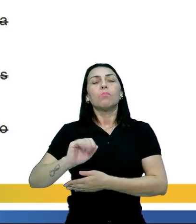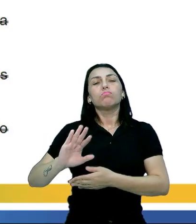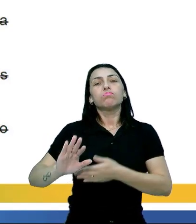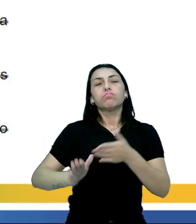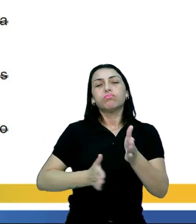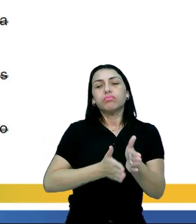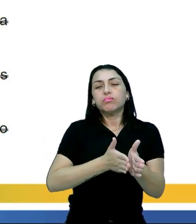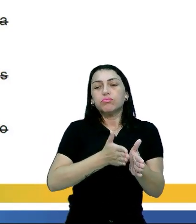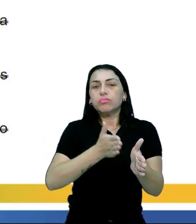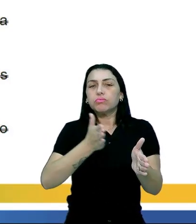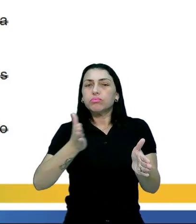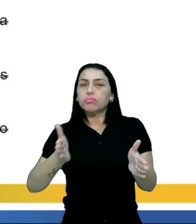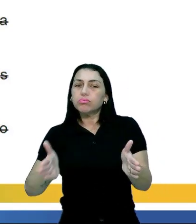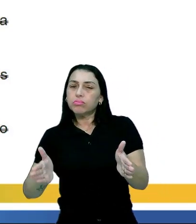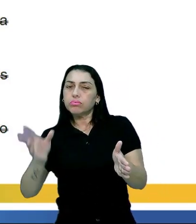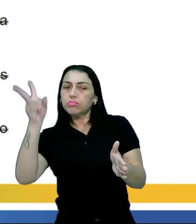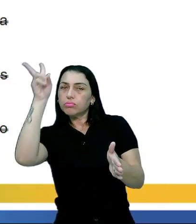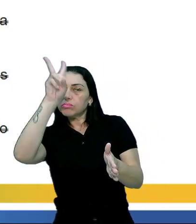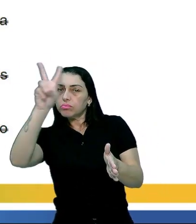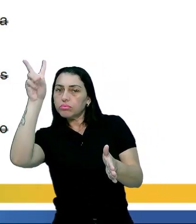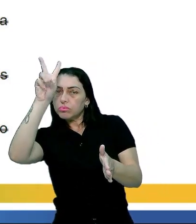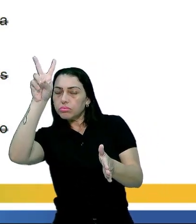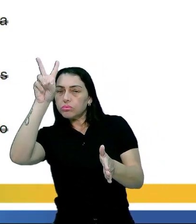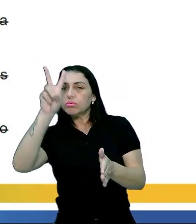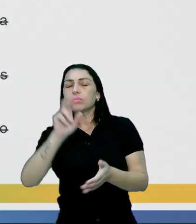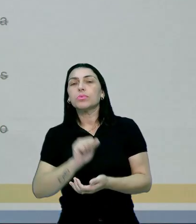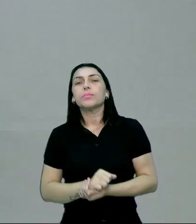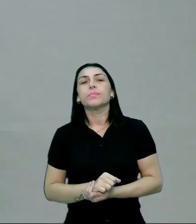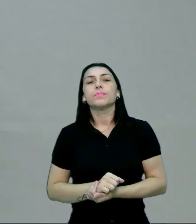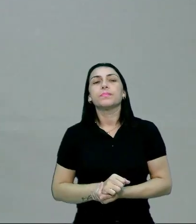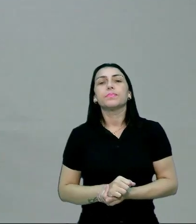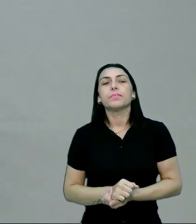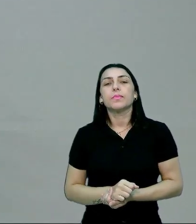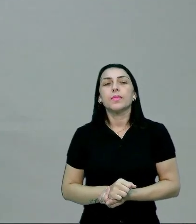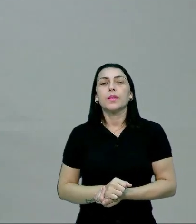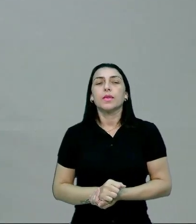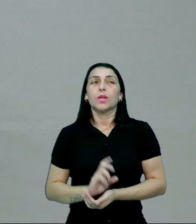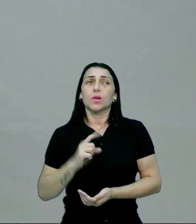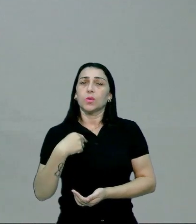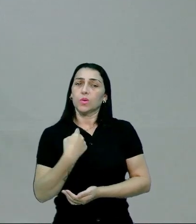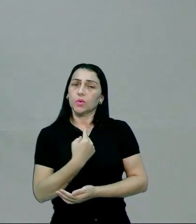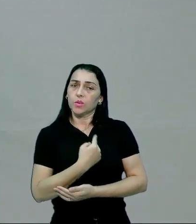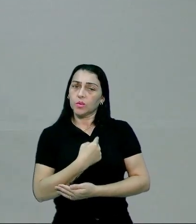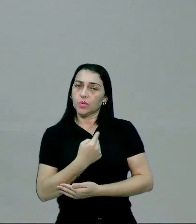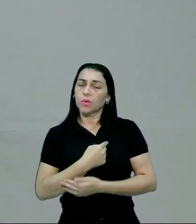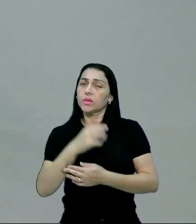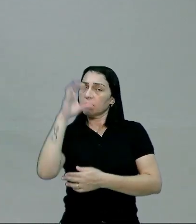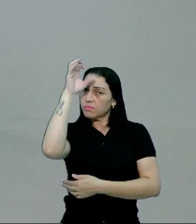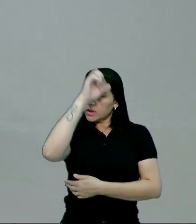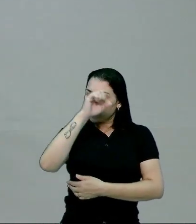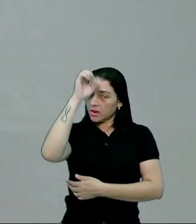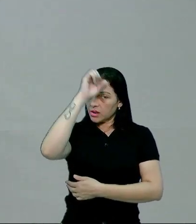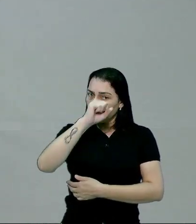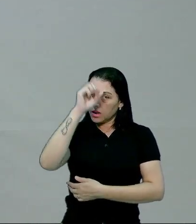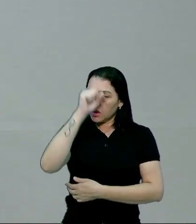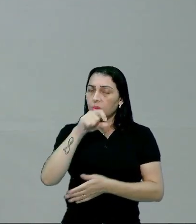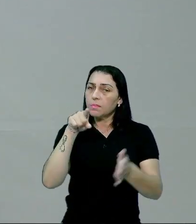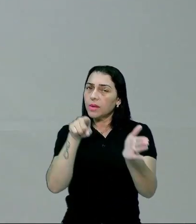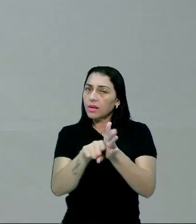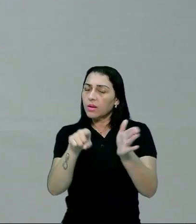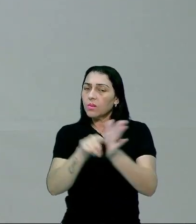sua relevância nos processos históricos. Ou seja, conforme nós aprendemos em uma